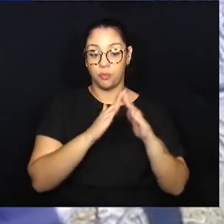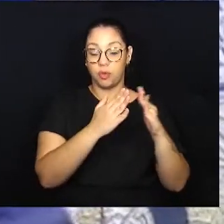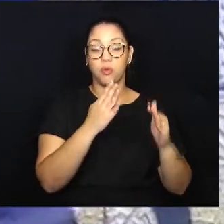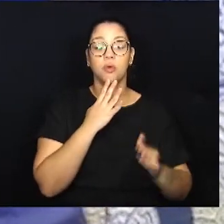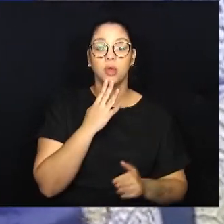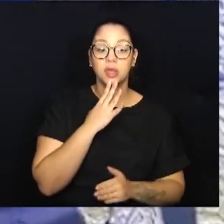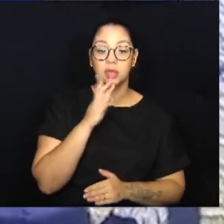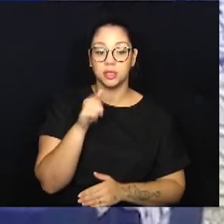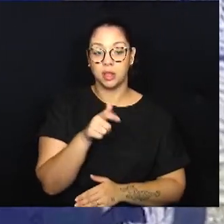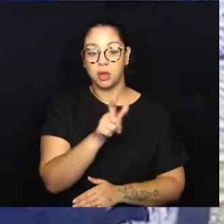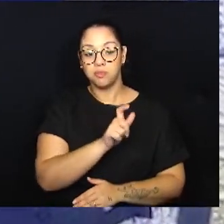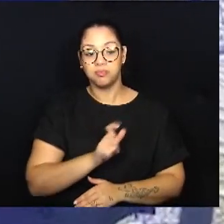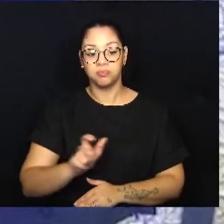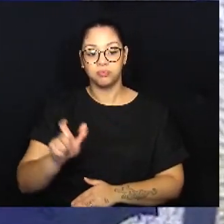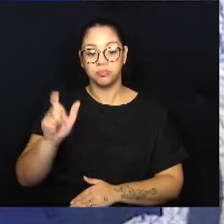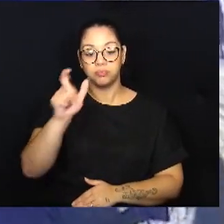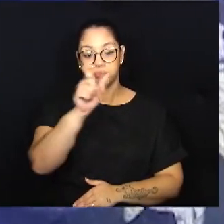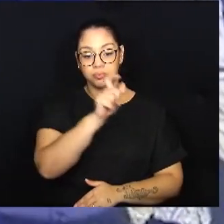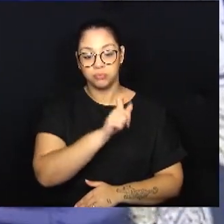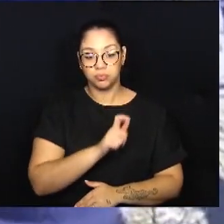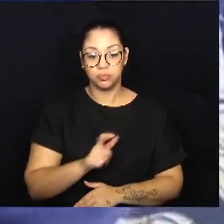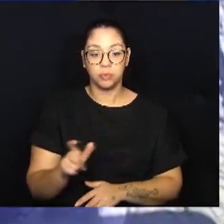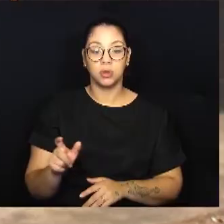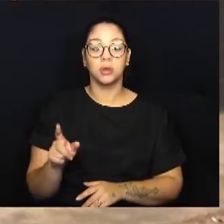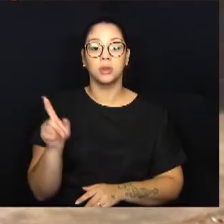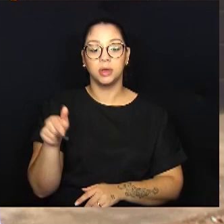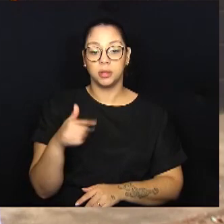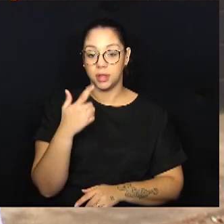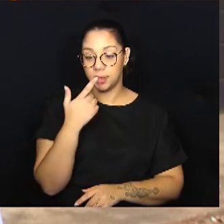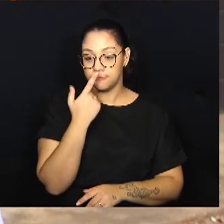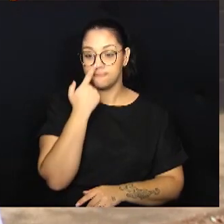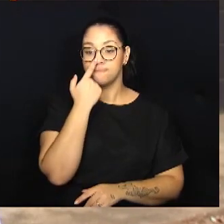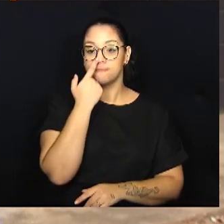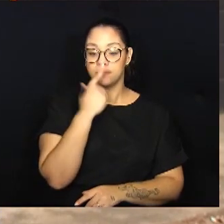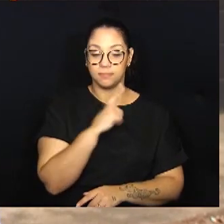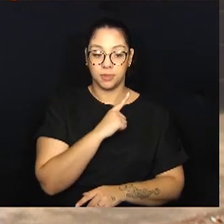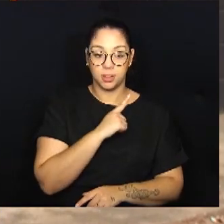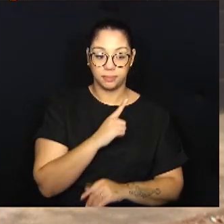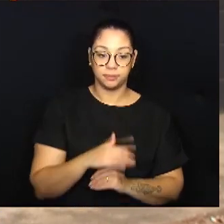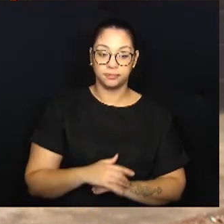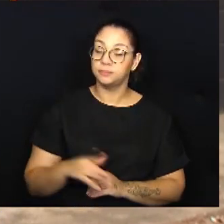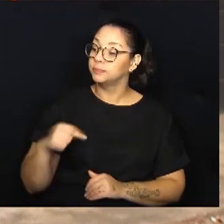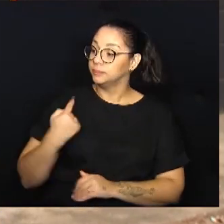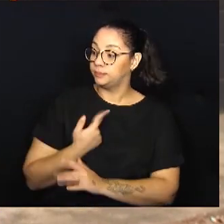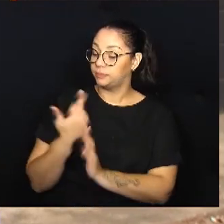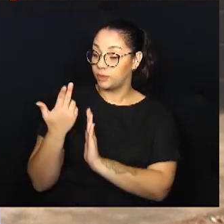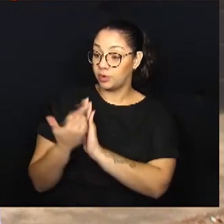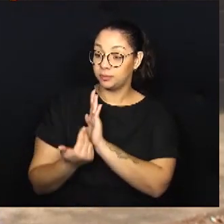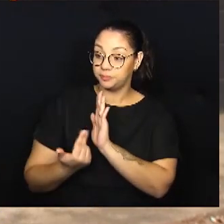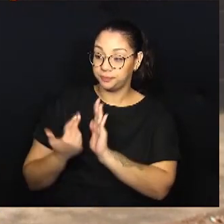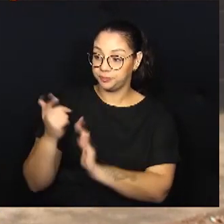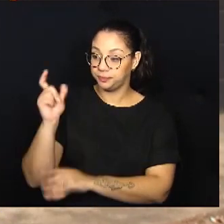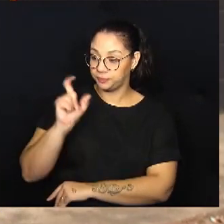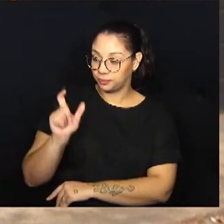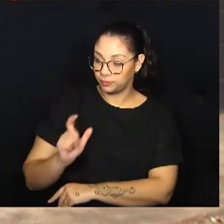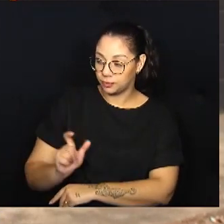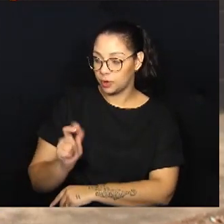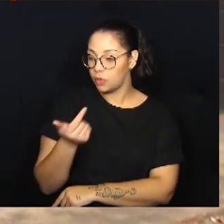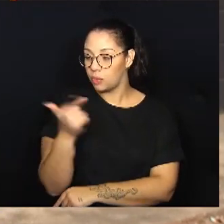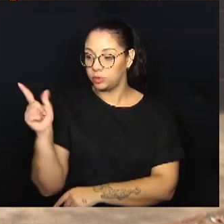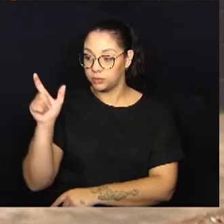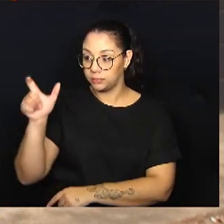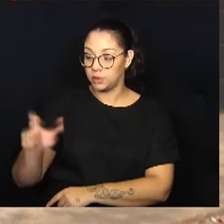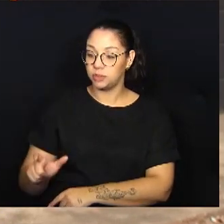do grafite, ídolos negros em que possam se inspirar. E nós vamos desenhar também mais alguns atletas, pessoas